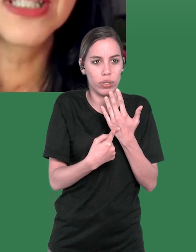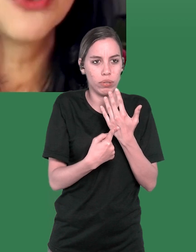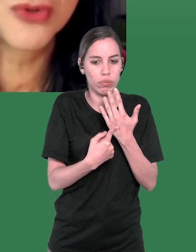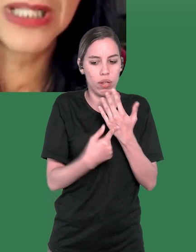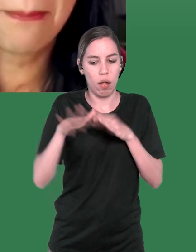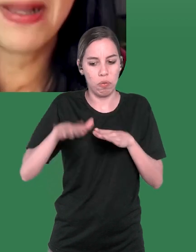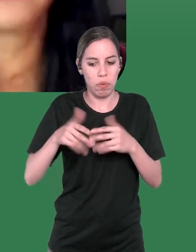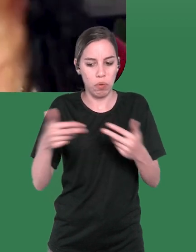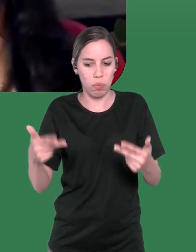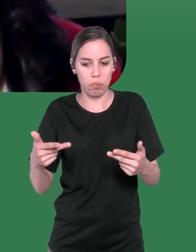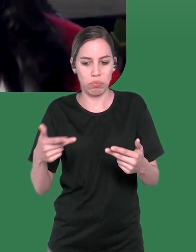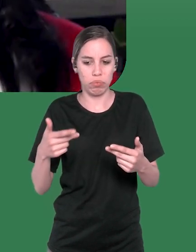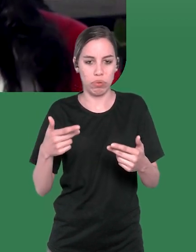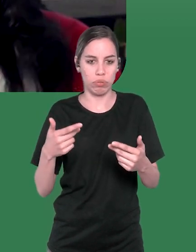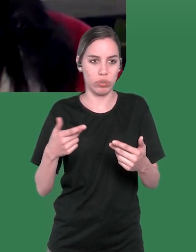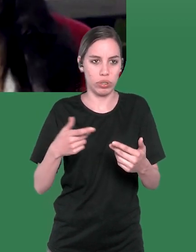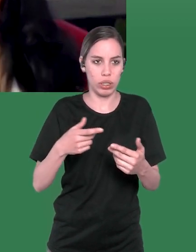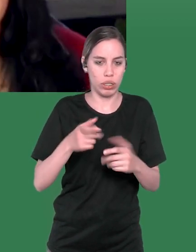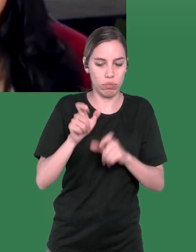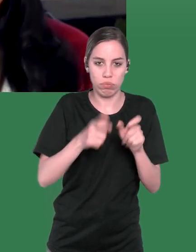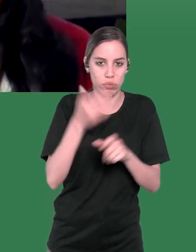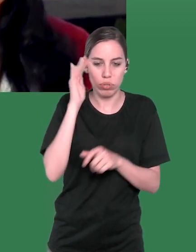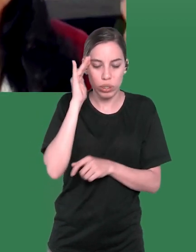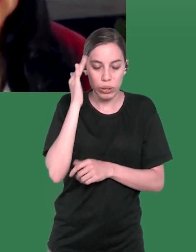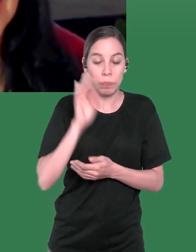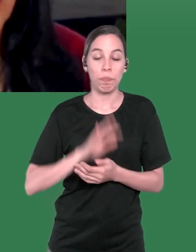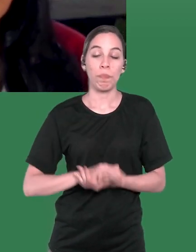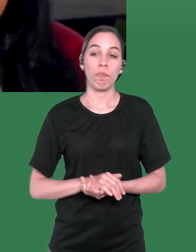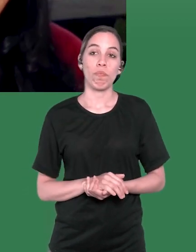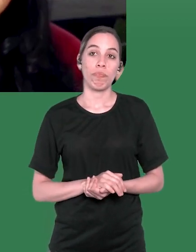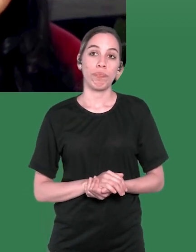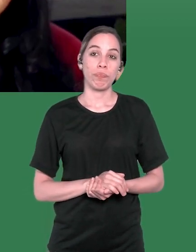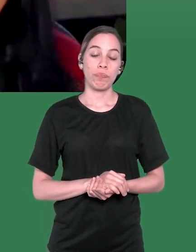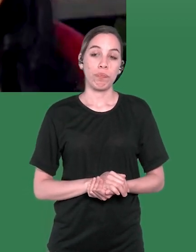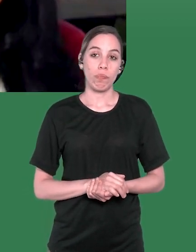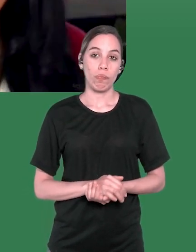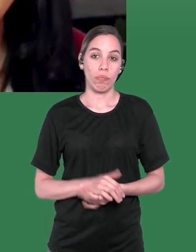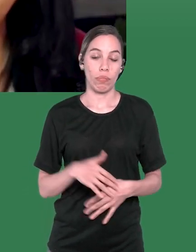alguma coisa que os ultrapassa. E